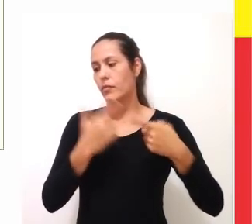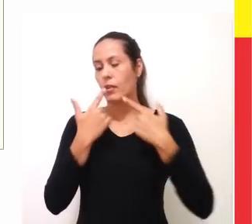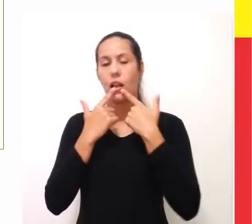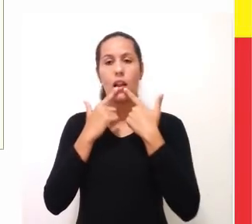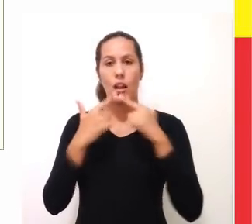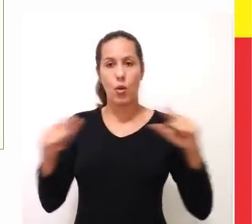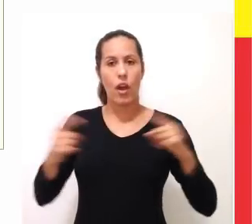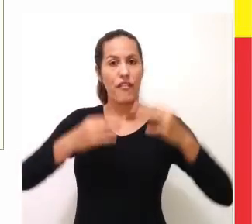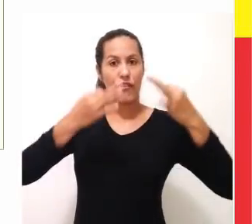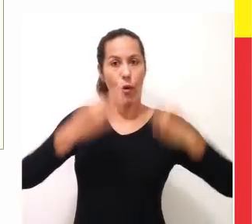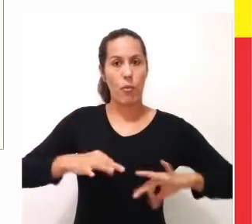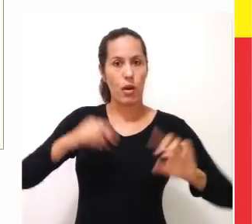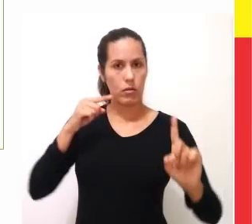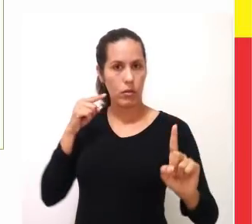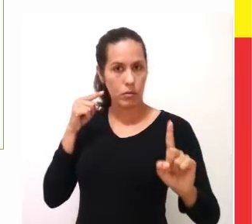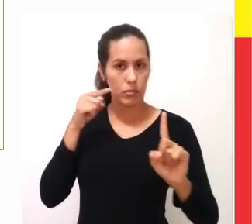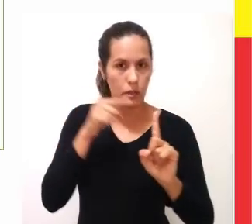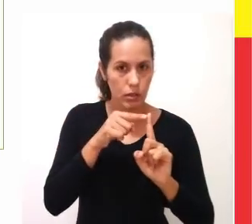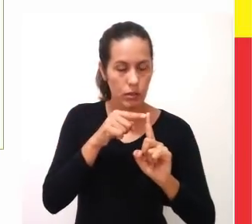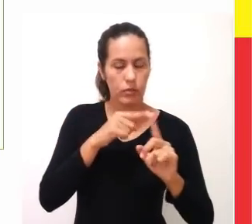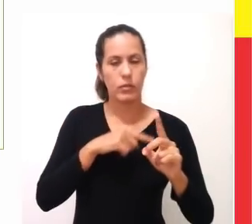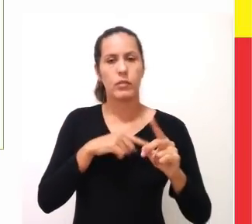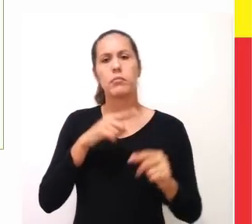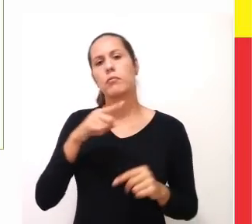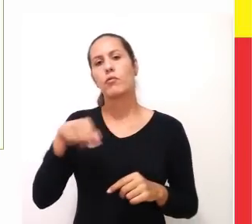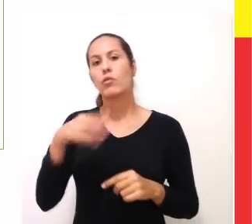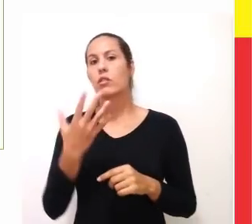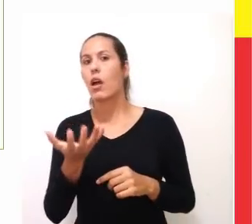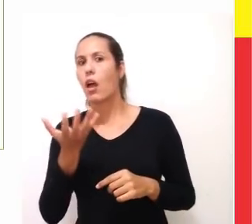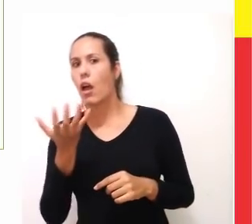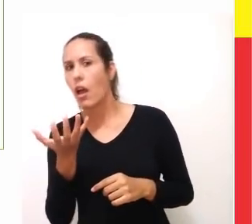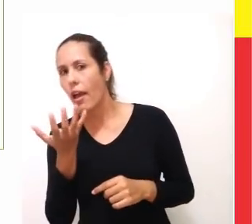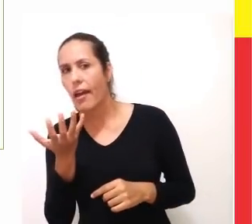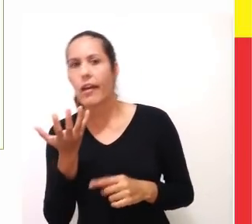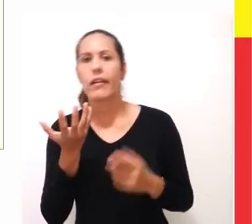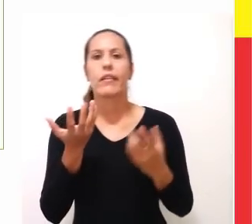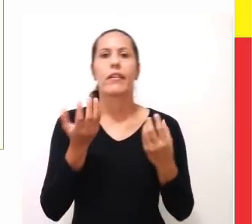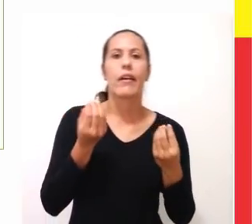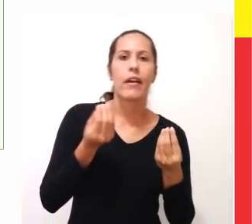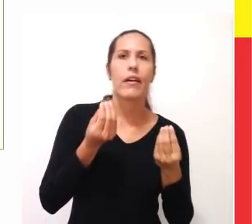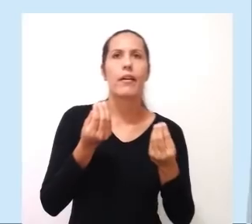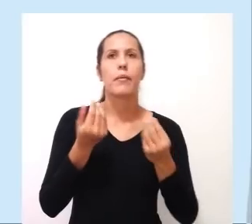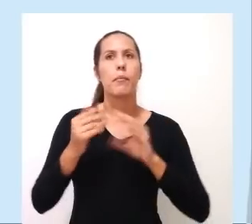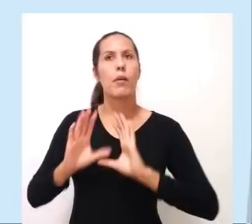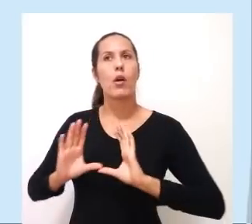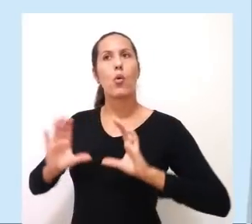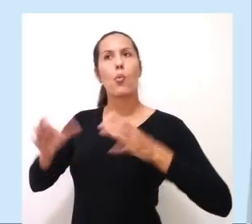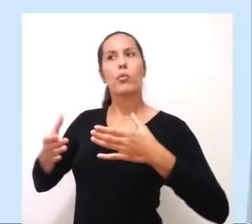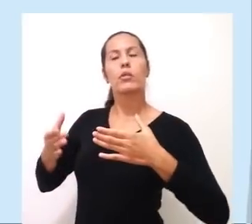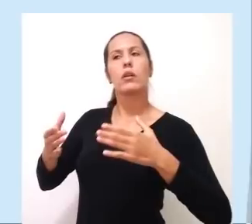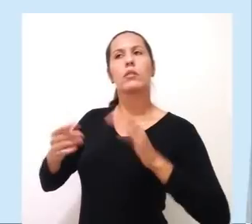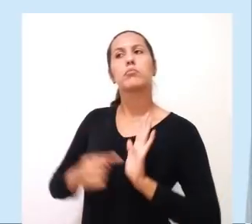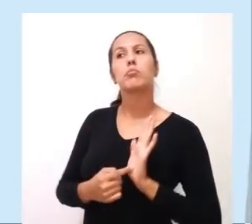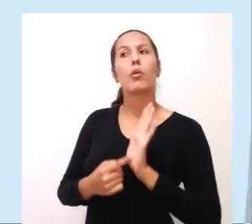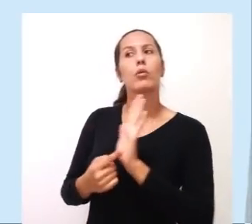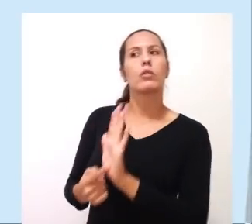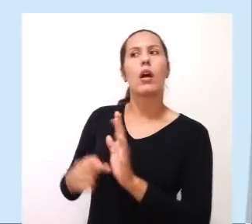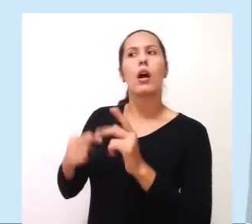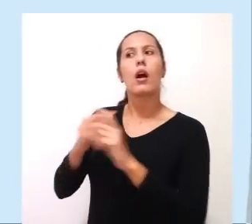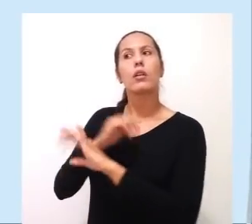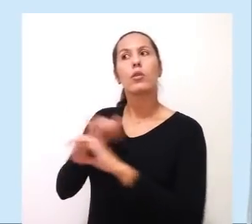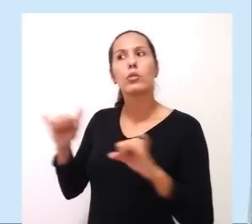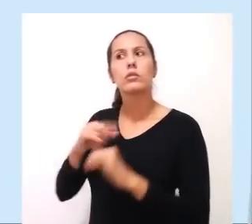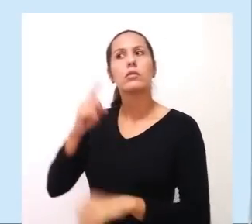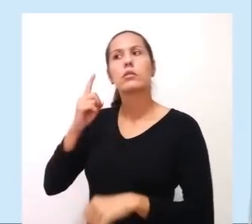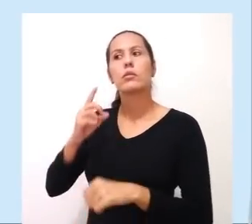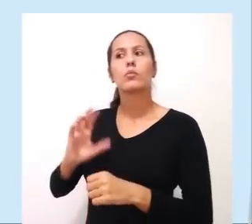A linguagem tem que ser formal e objetiva. Se vocês querem mostrar à comunidade a importância, a